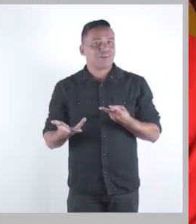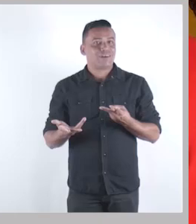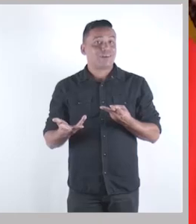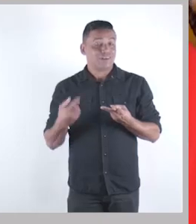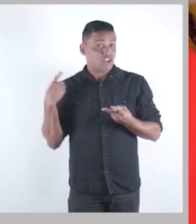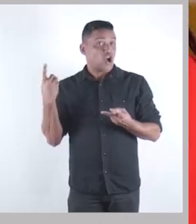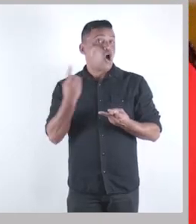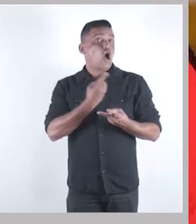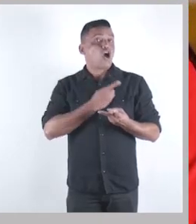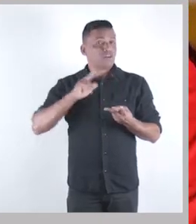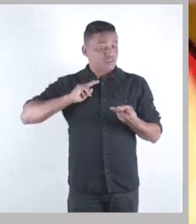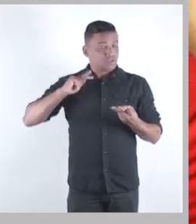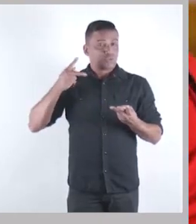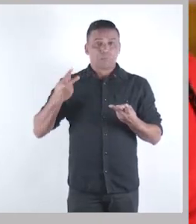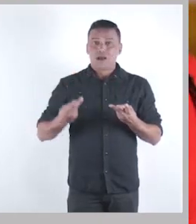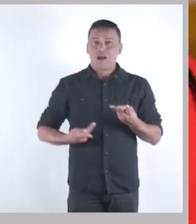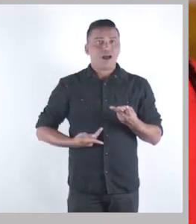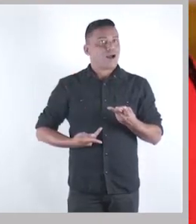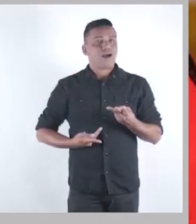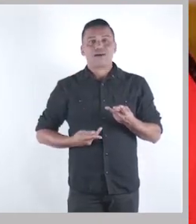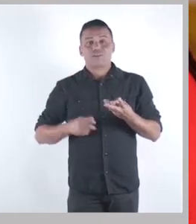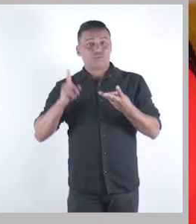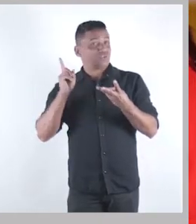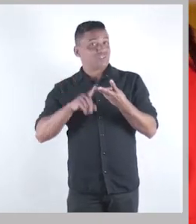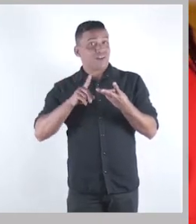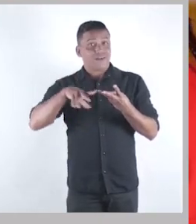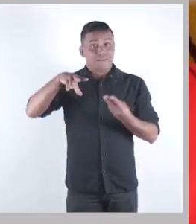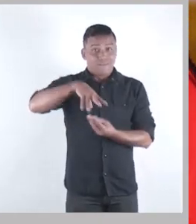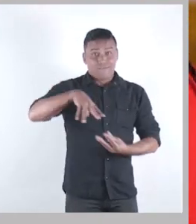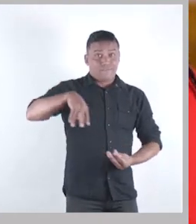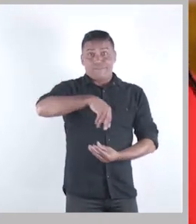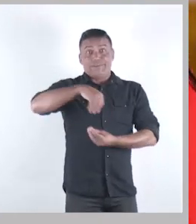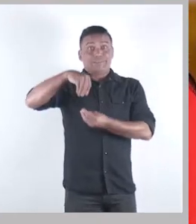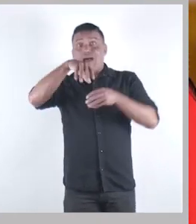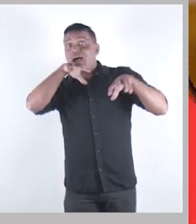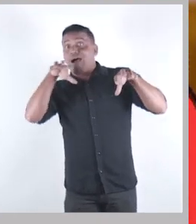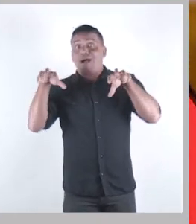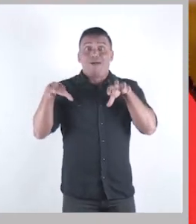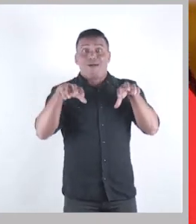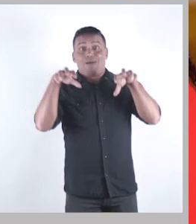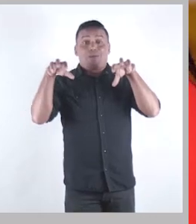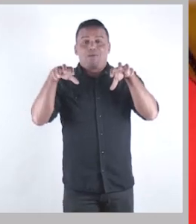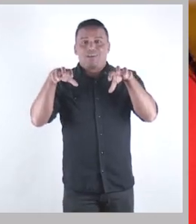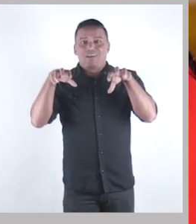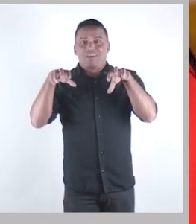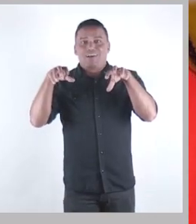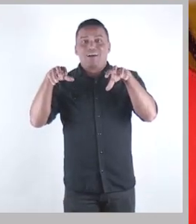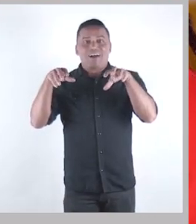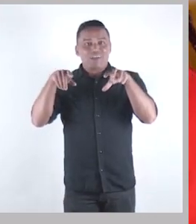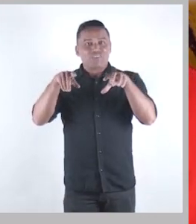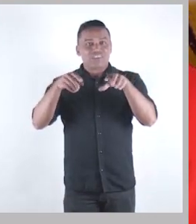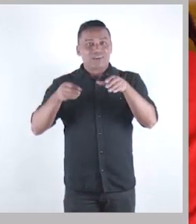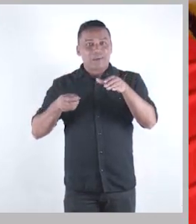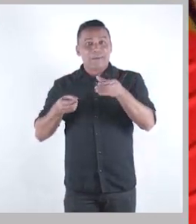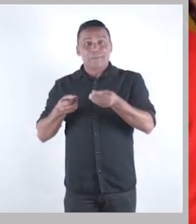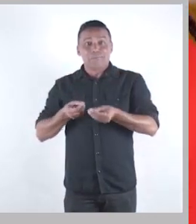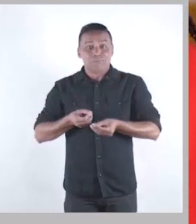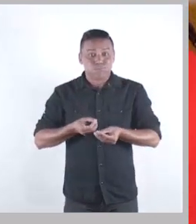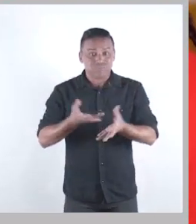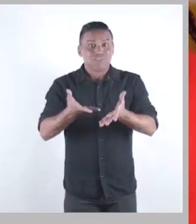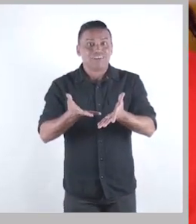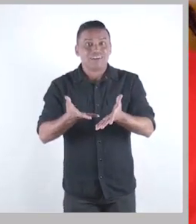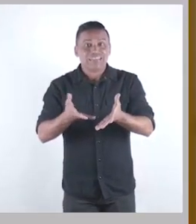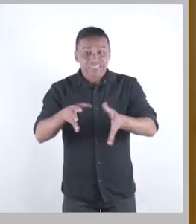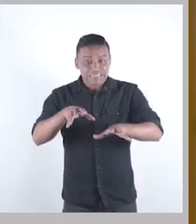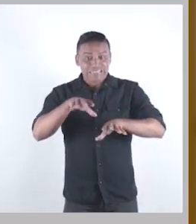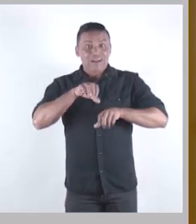de nós, seres humanos, de fantasmas, enfim. Trouxe para você esse amor, né, para a